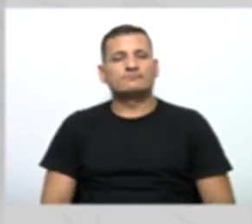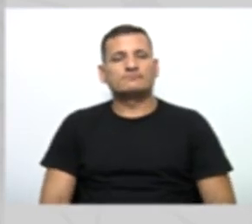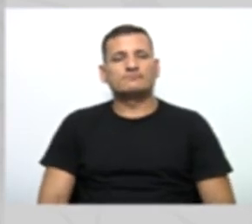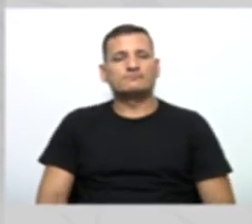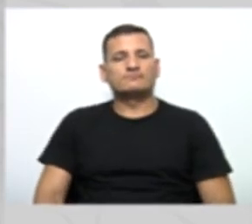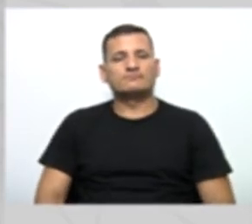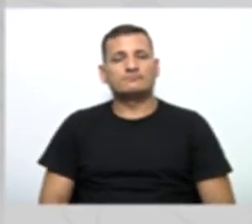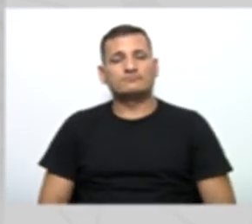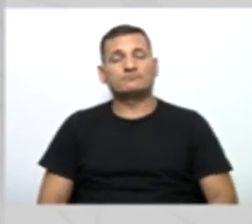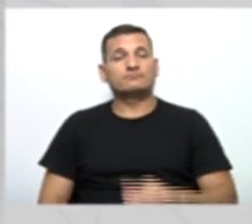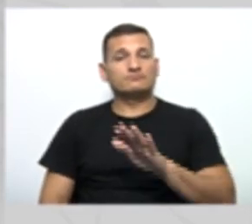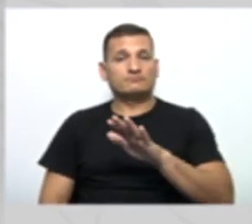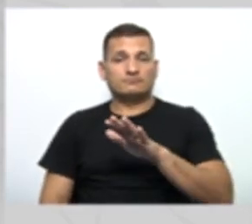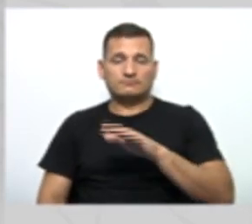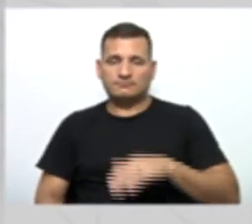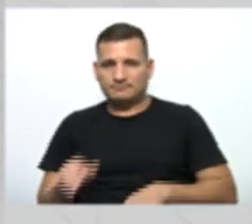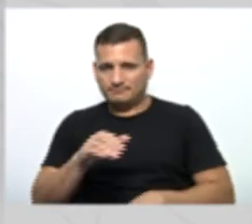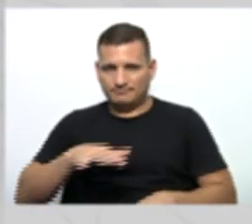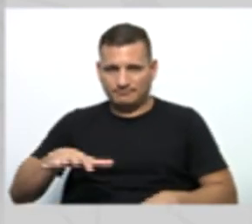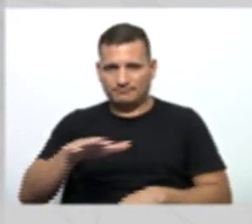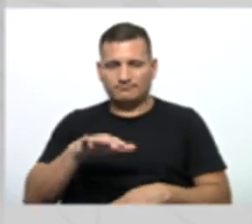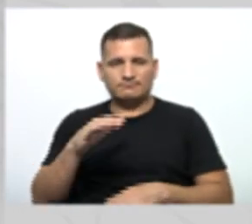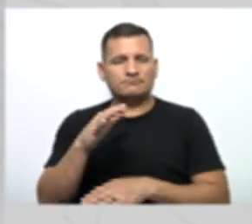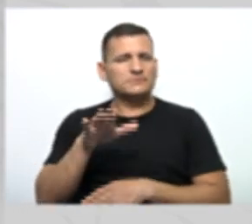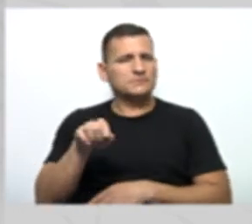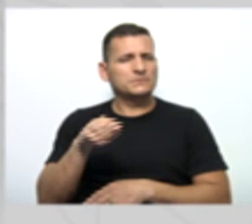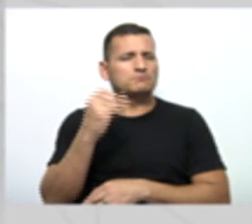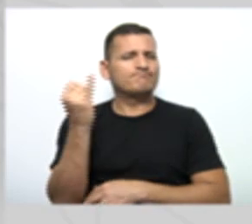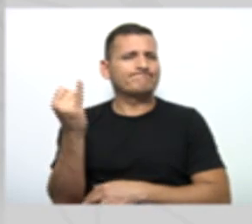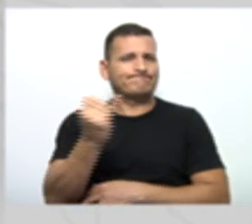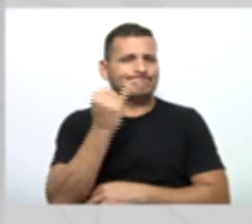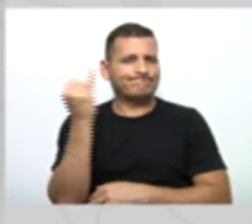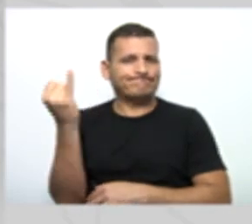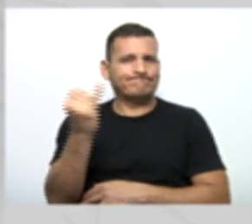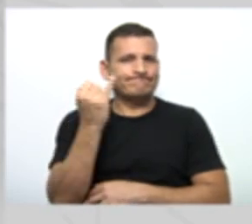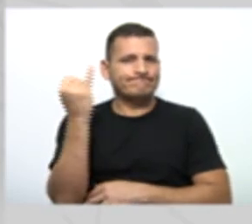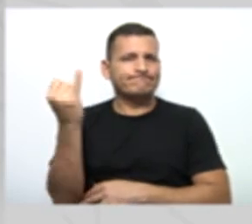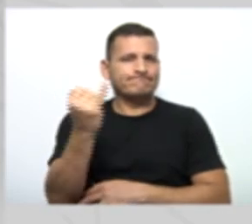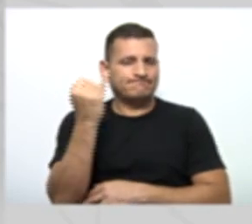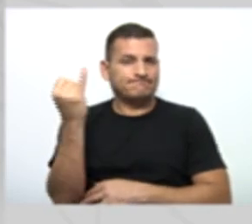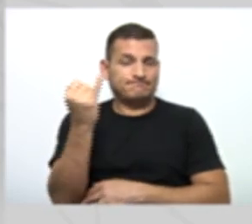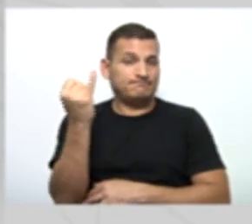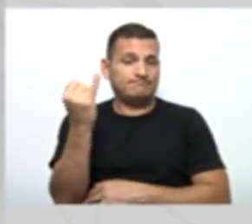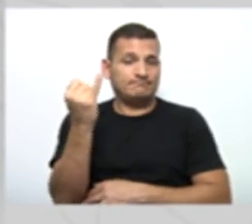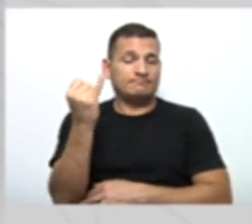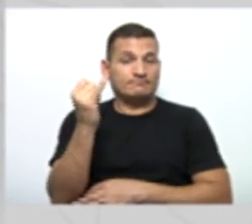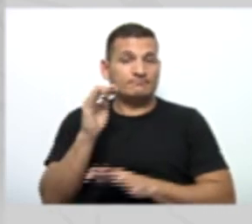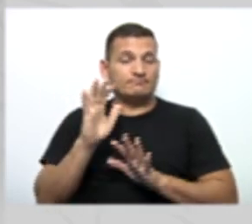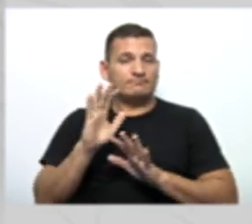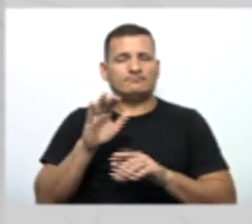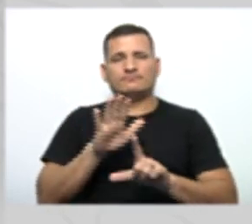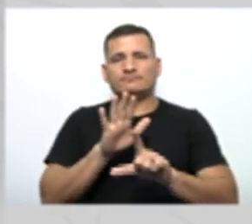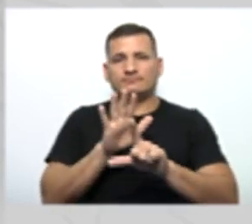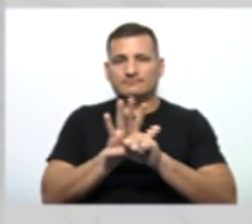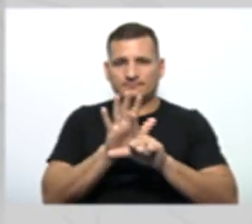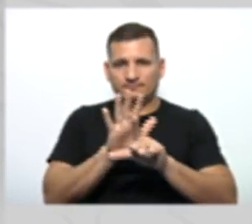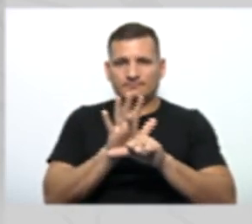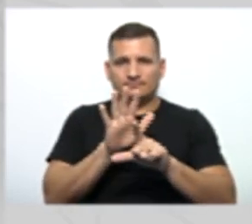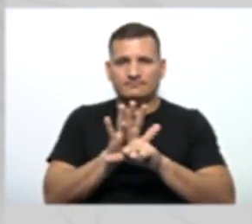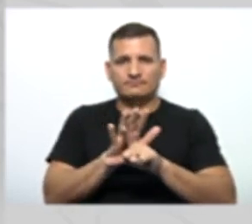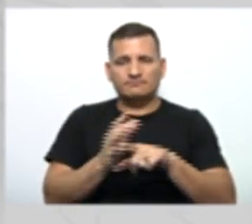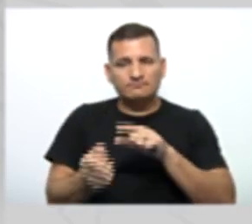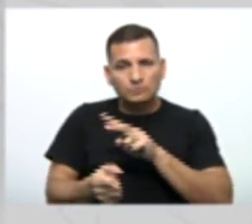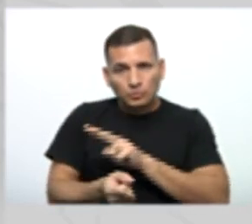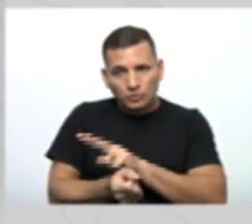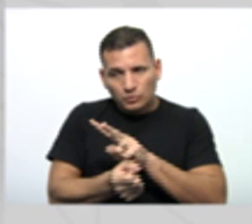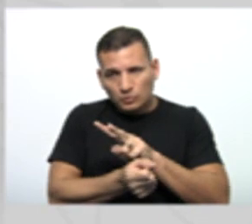E o meio ambiente, ele é tão importante que a legislação para proteger o meio ambiente foi prevista na